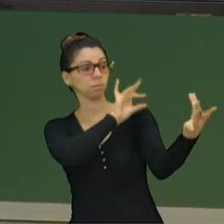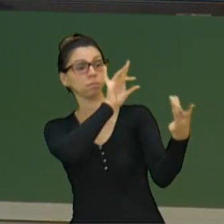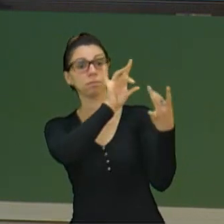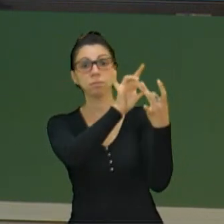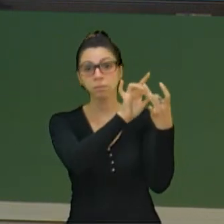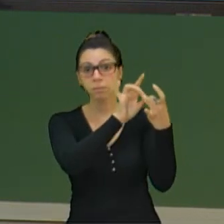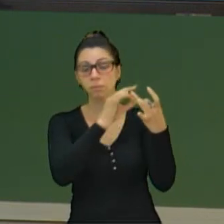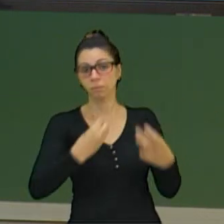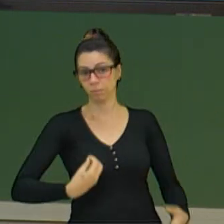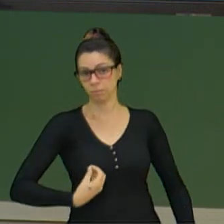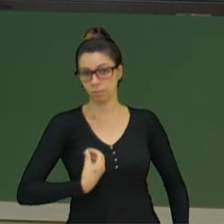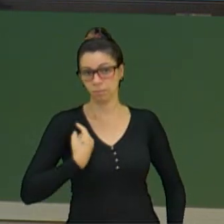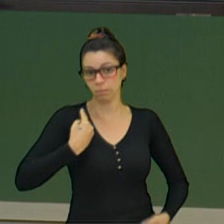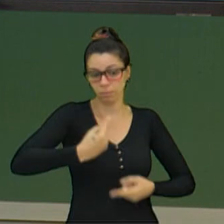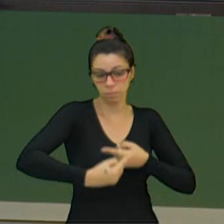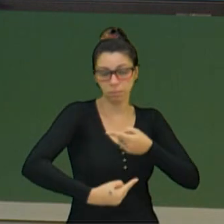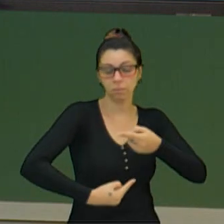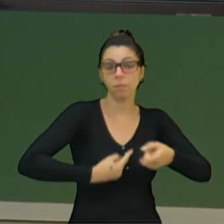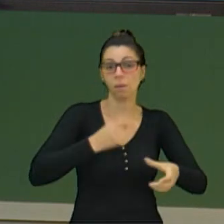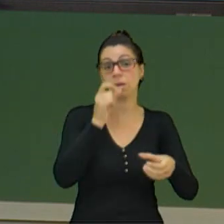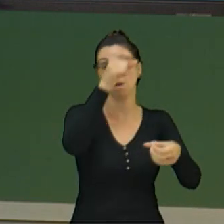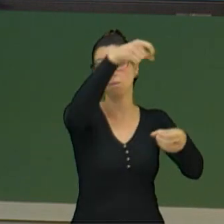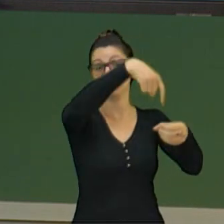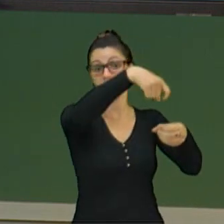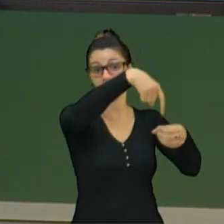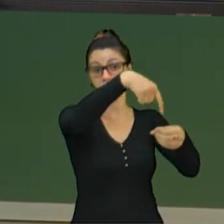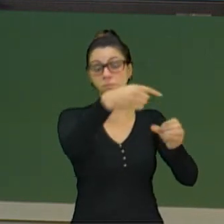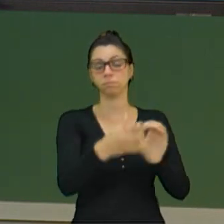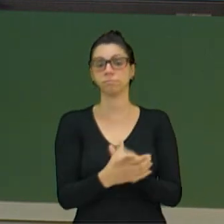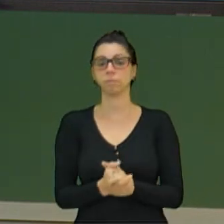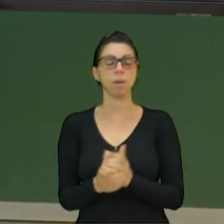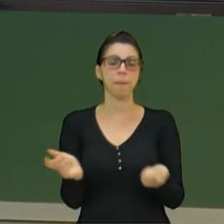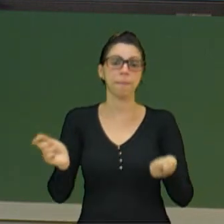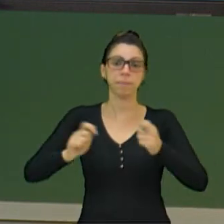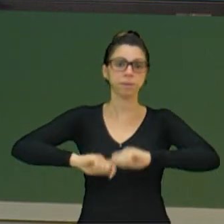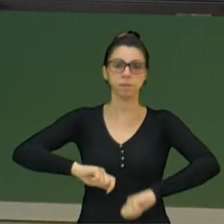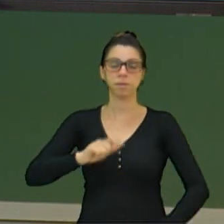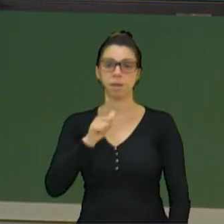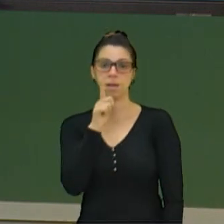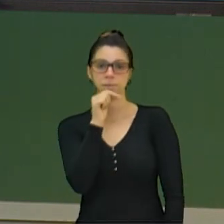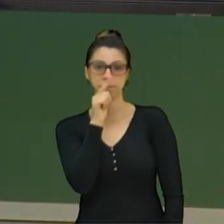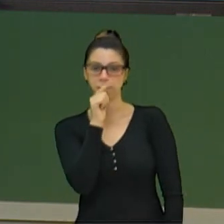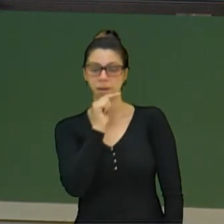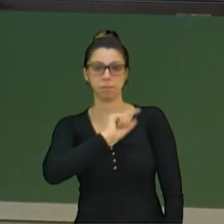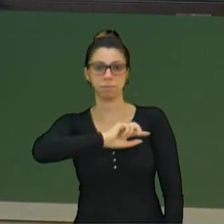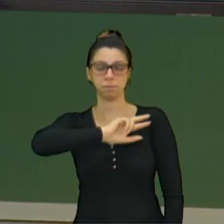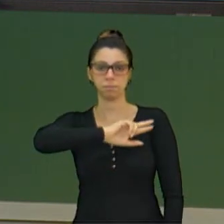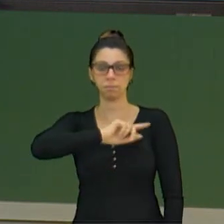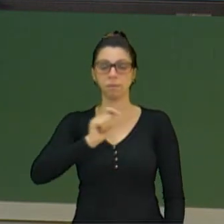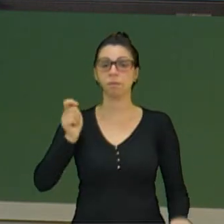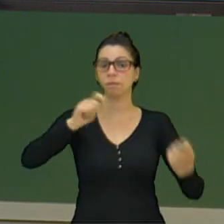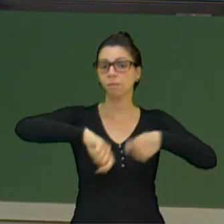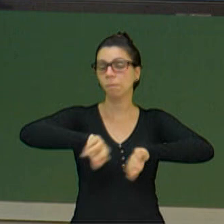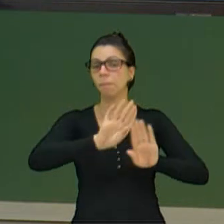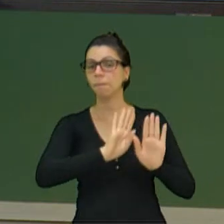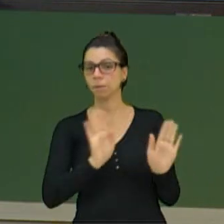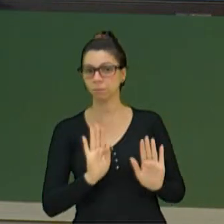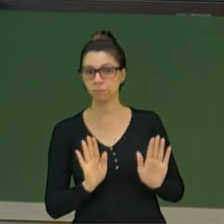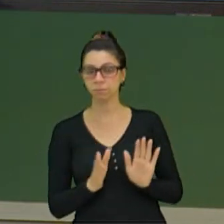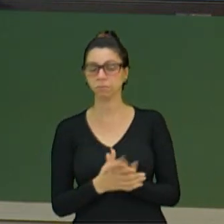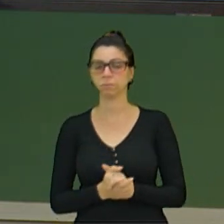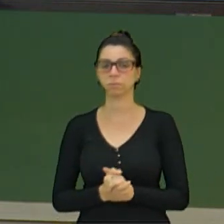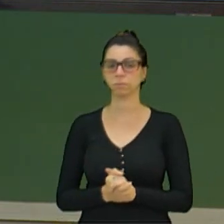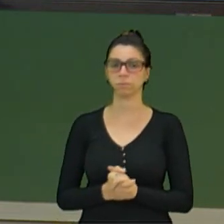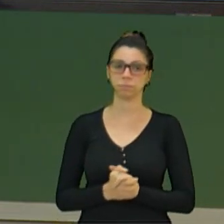de reprodução que vai ser a semente. Ela não vai precisar de água para se reproduzir, então isso é um grande fator evolutivo.